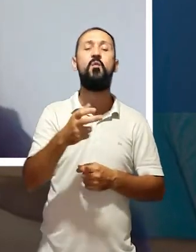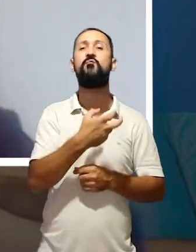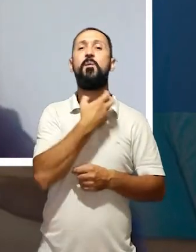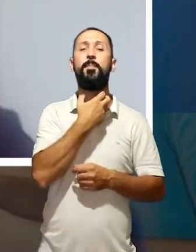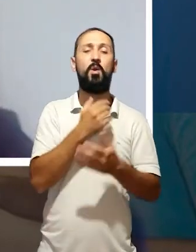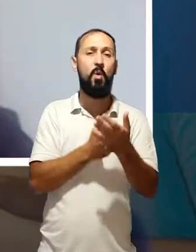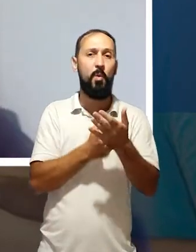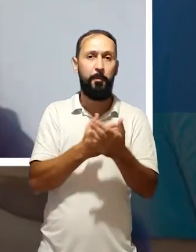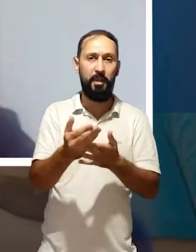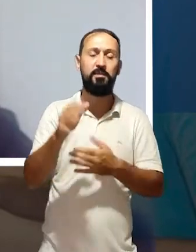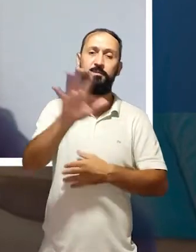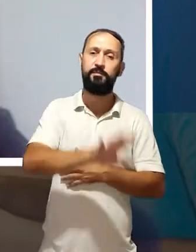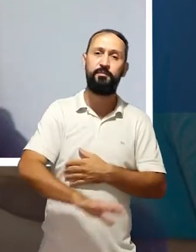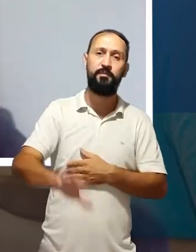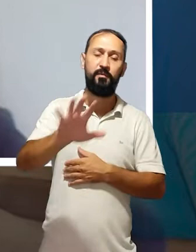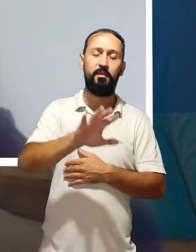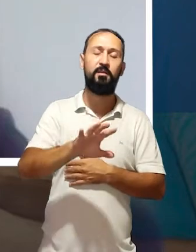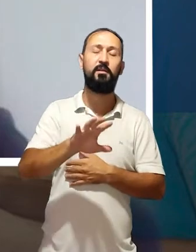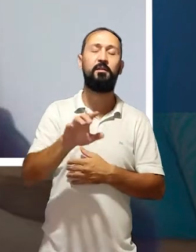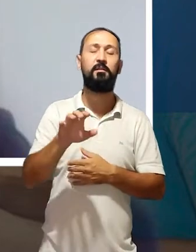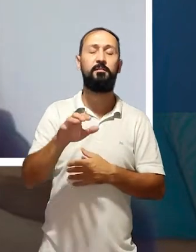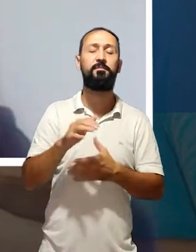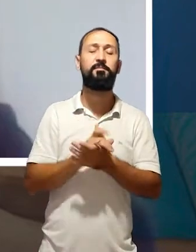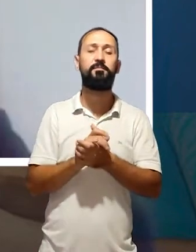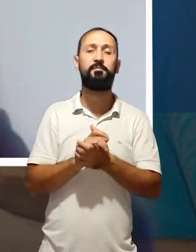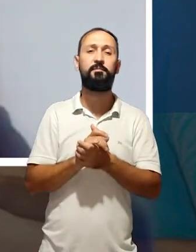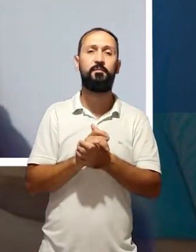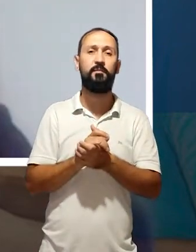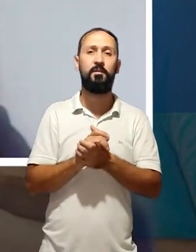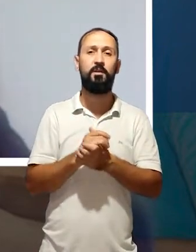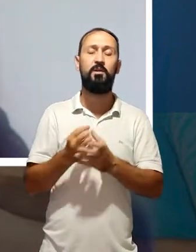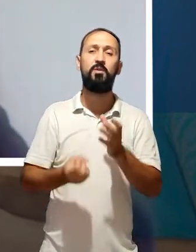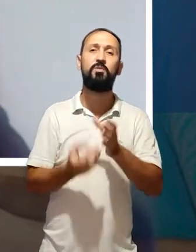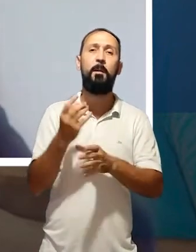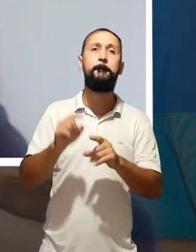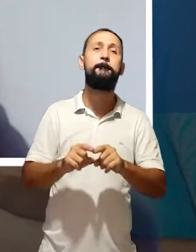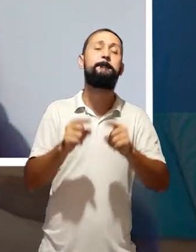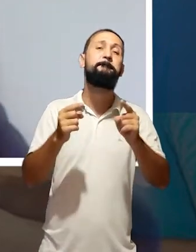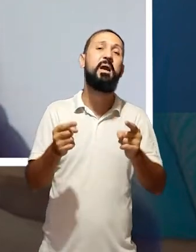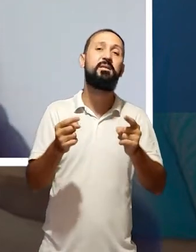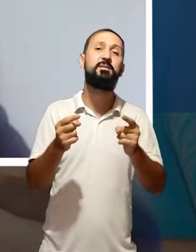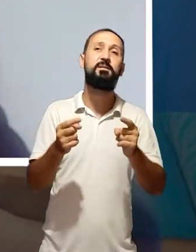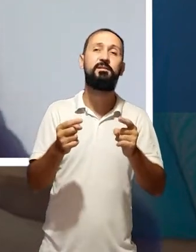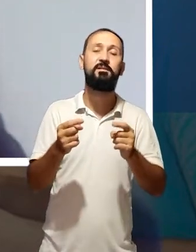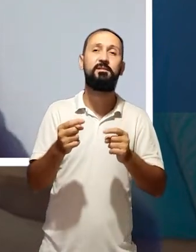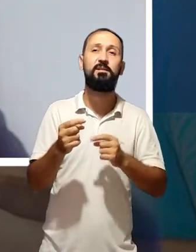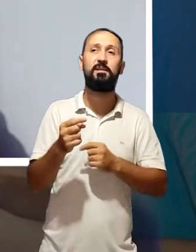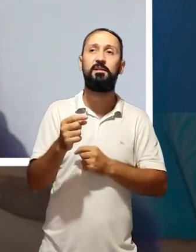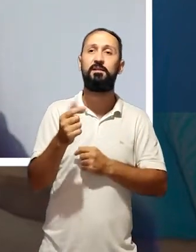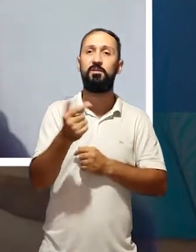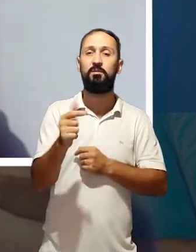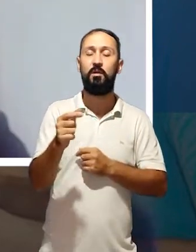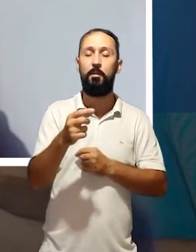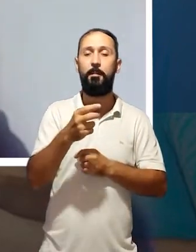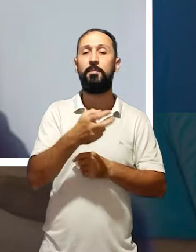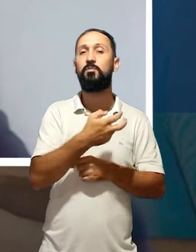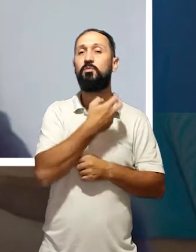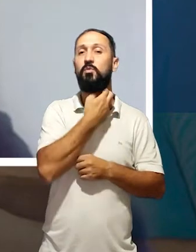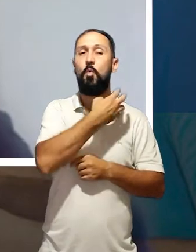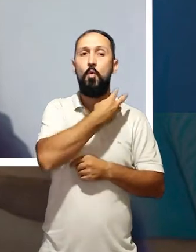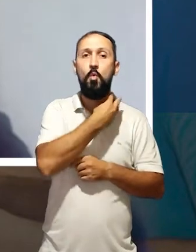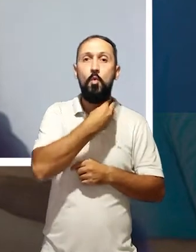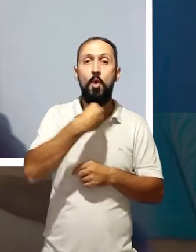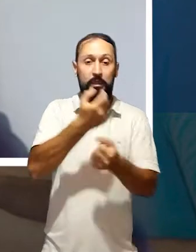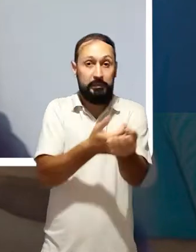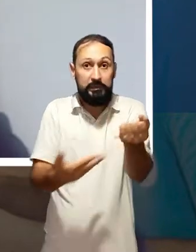assim que os vampiros surgem. Na região eslava, eles surgem, só que eles não surgem como